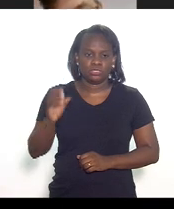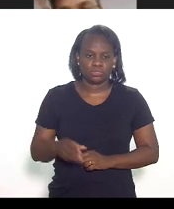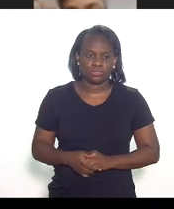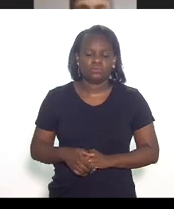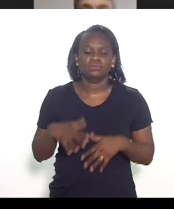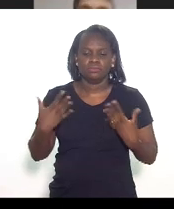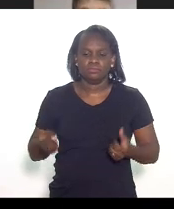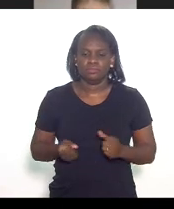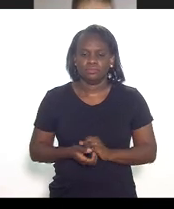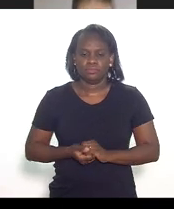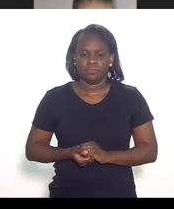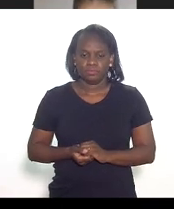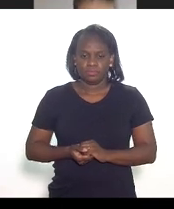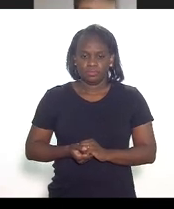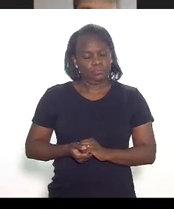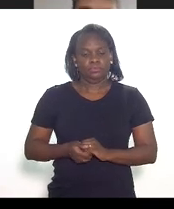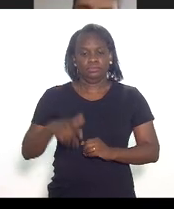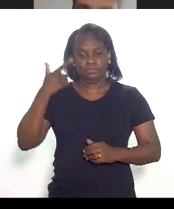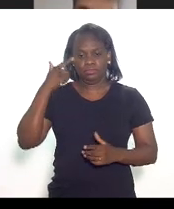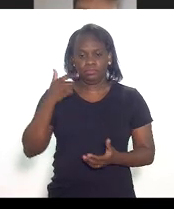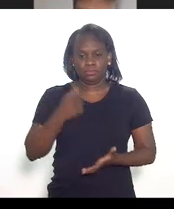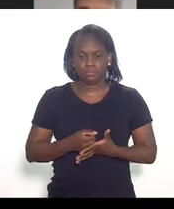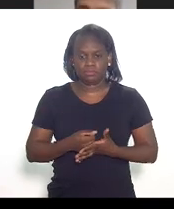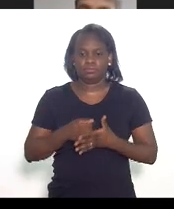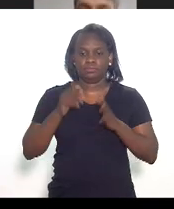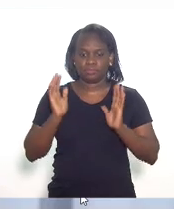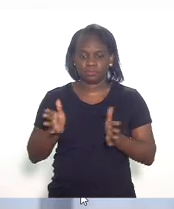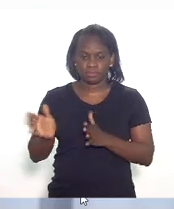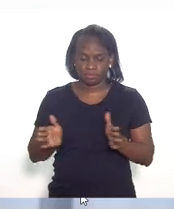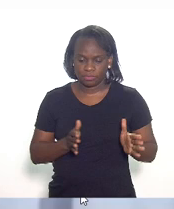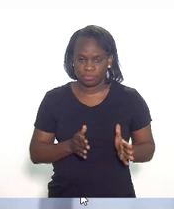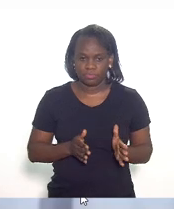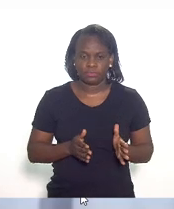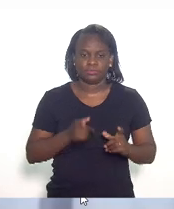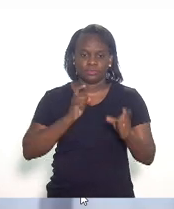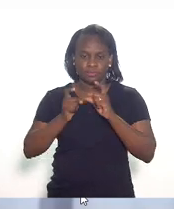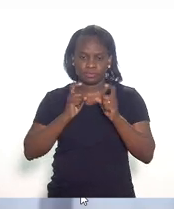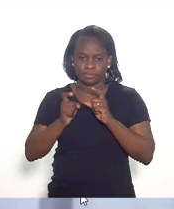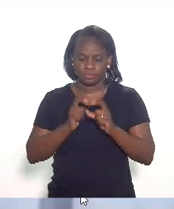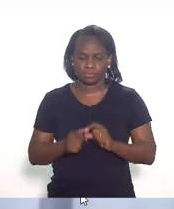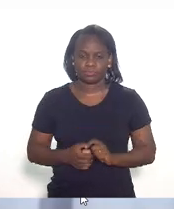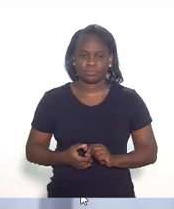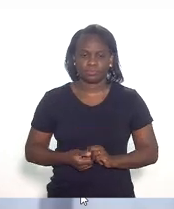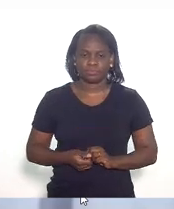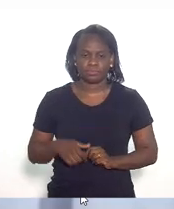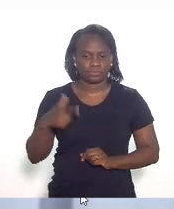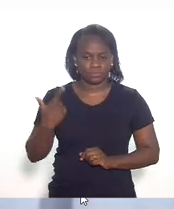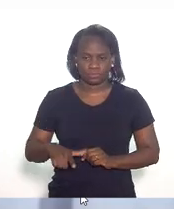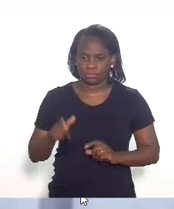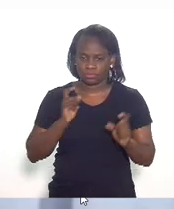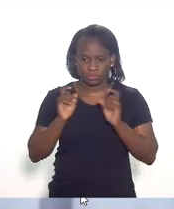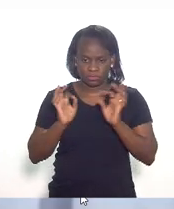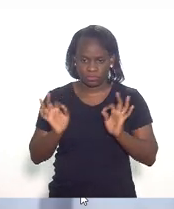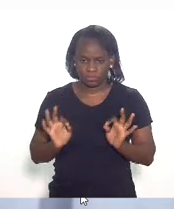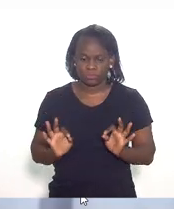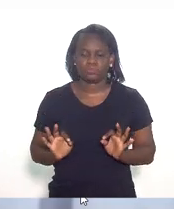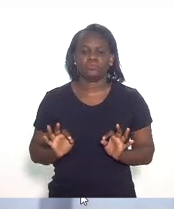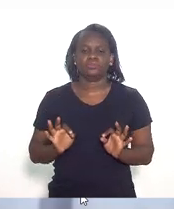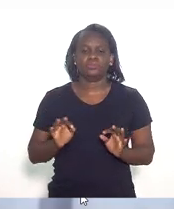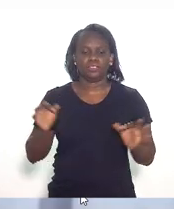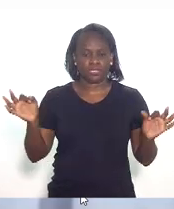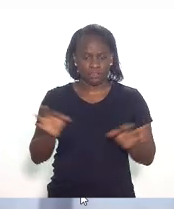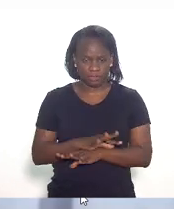Favorável, presidente. Com os pareceres emitidos em discussão, não havendo quem queira discutir,